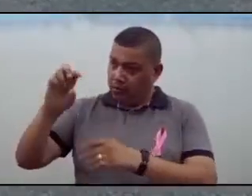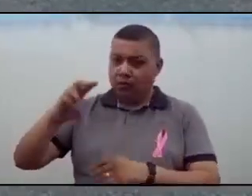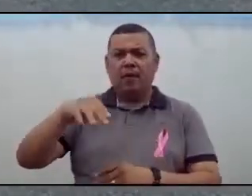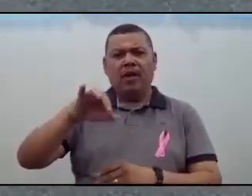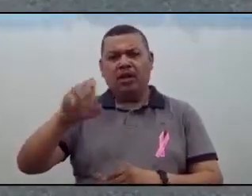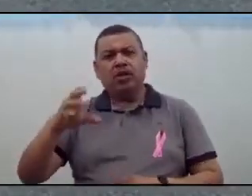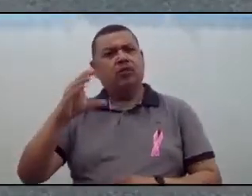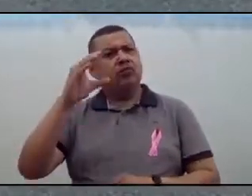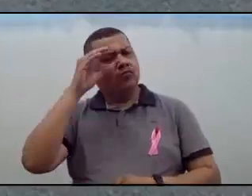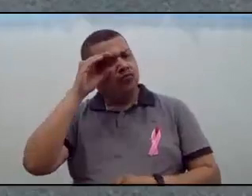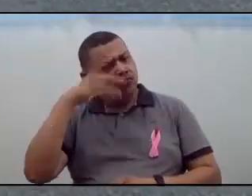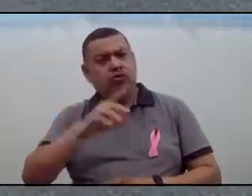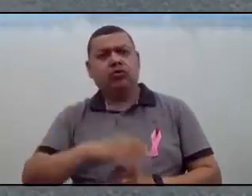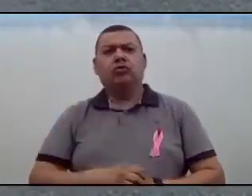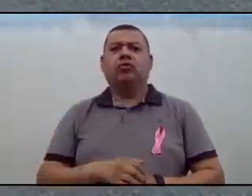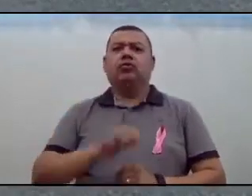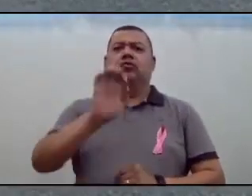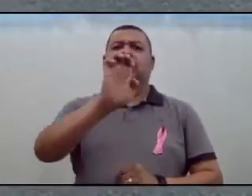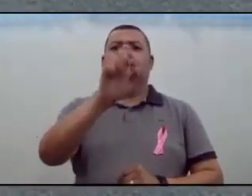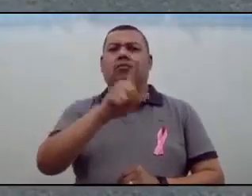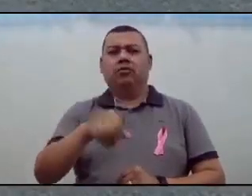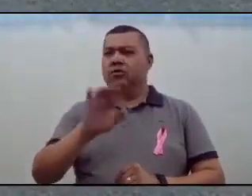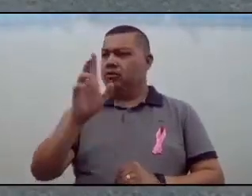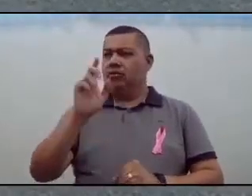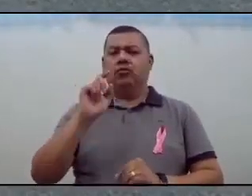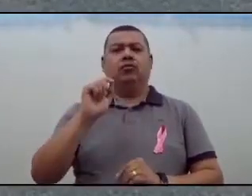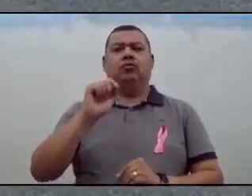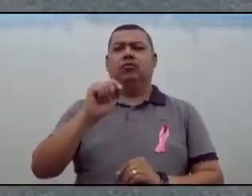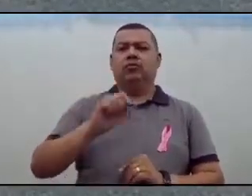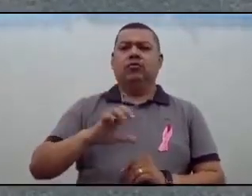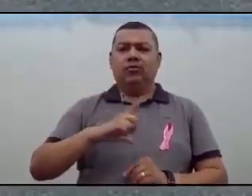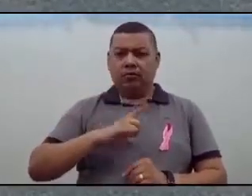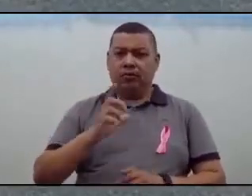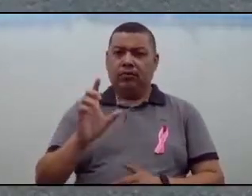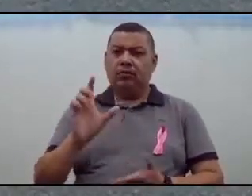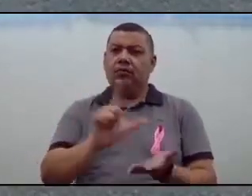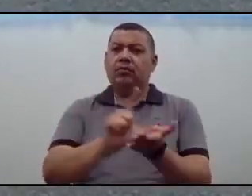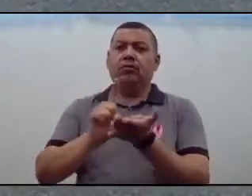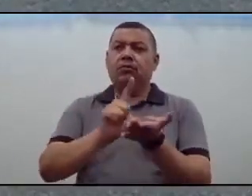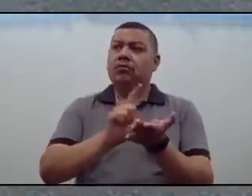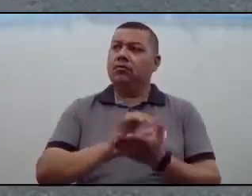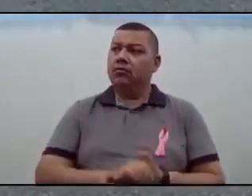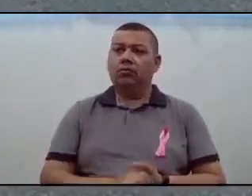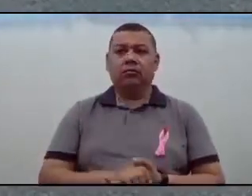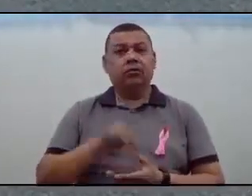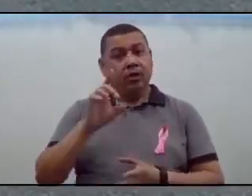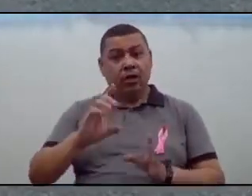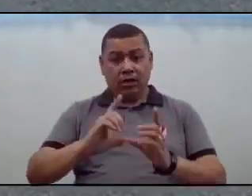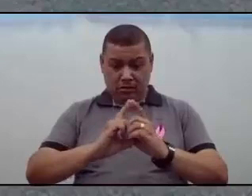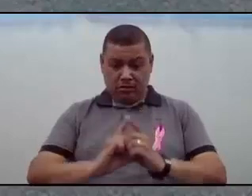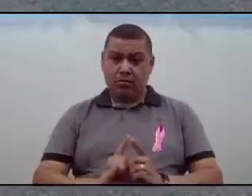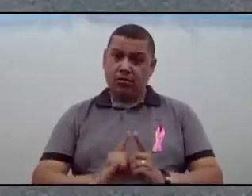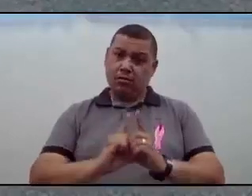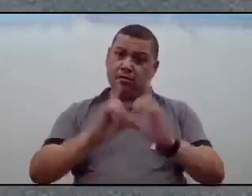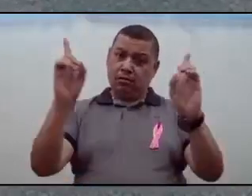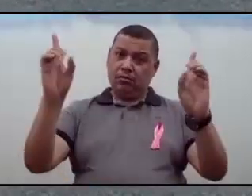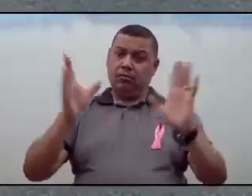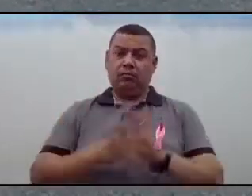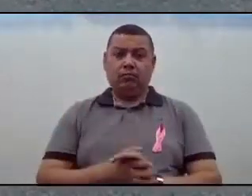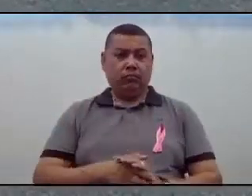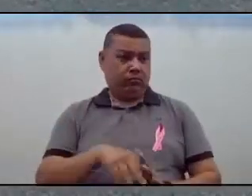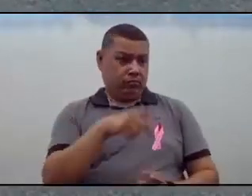Magnilson, do Fritz e também do Laudos. Eu acho que isso é uma democracia. É importante que